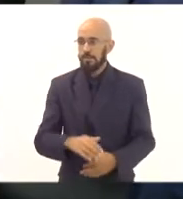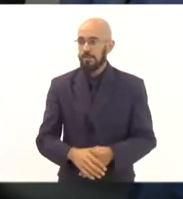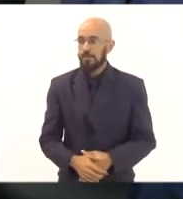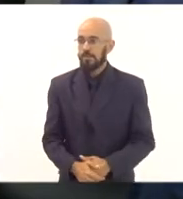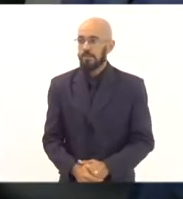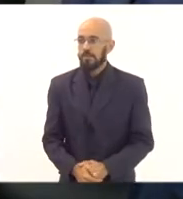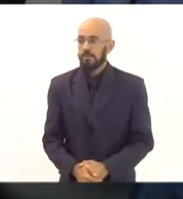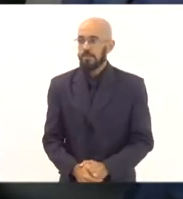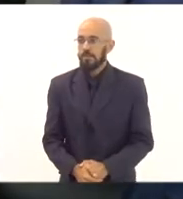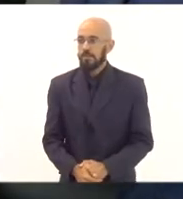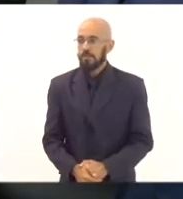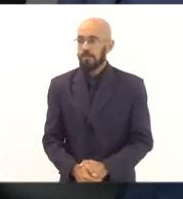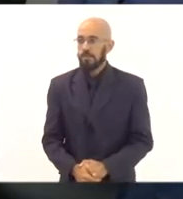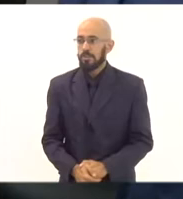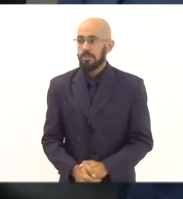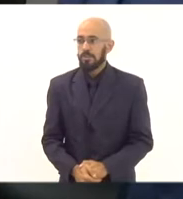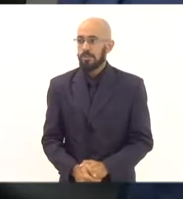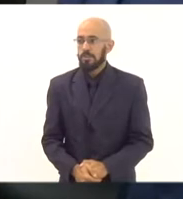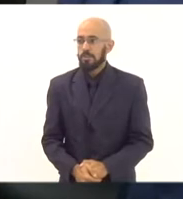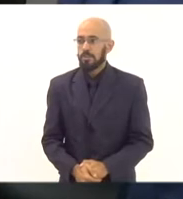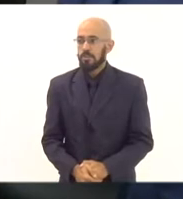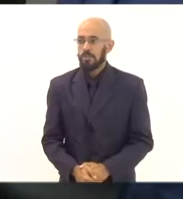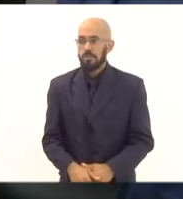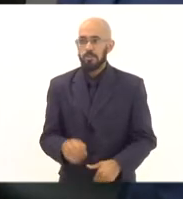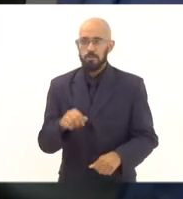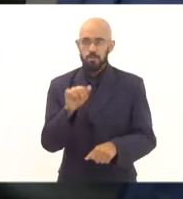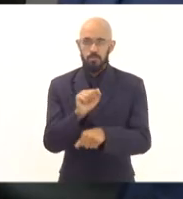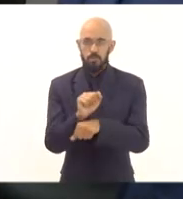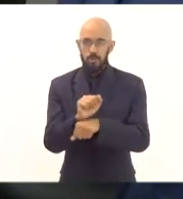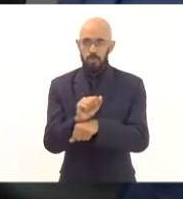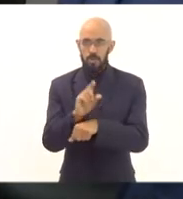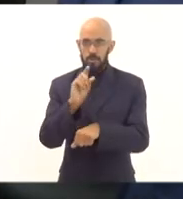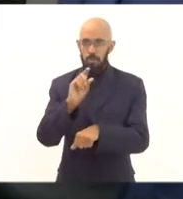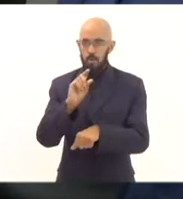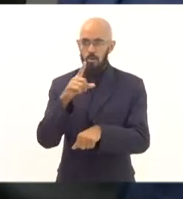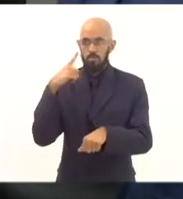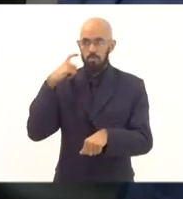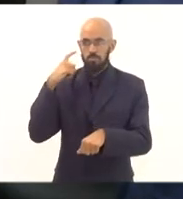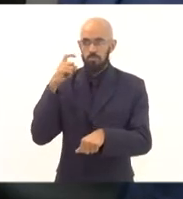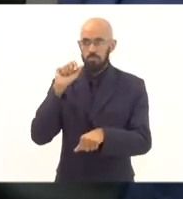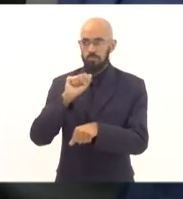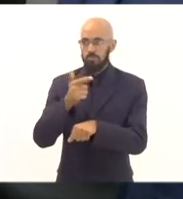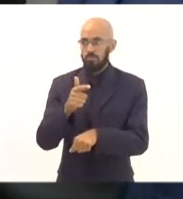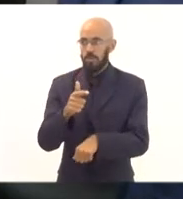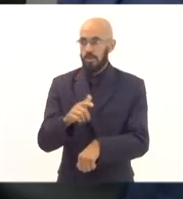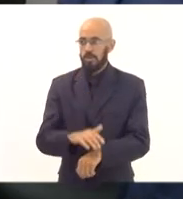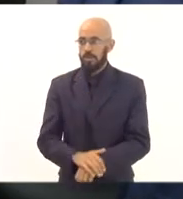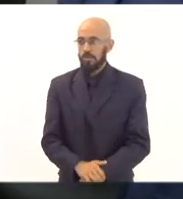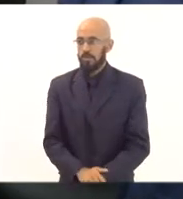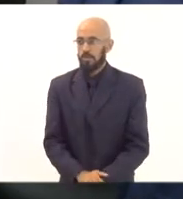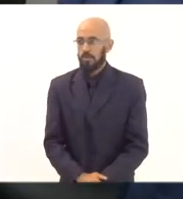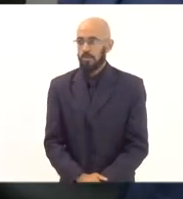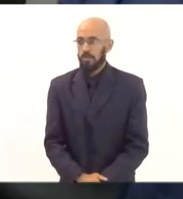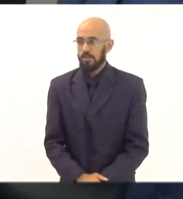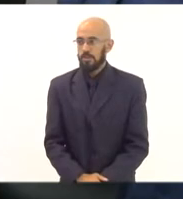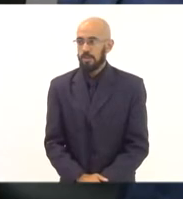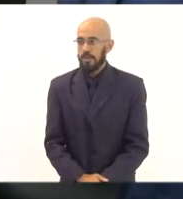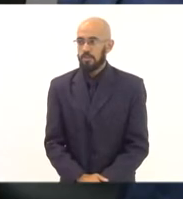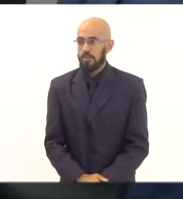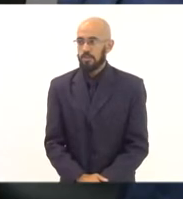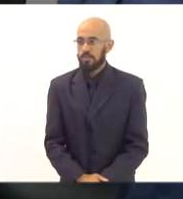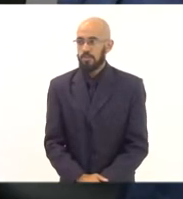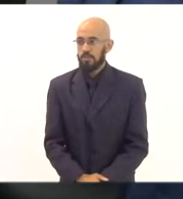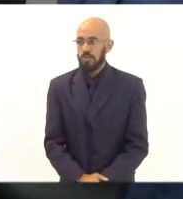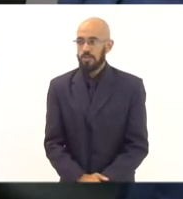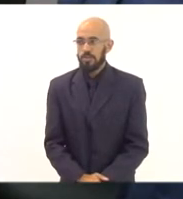agricultura familiar e dentro do 29 mil pessoas jurídicas eram somente Micro e Pequenas as